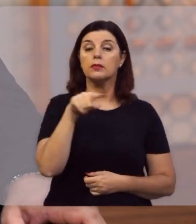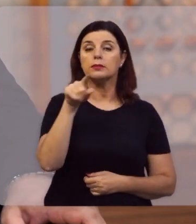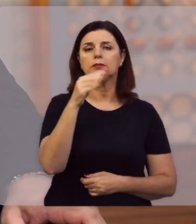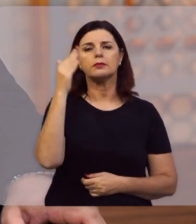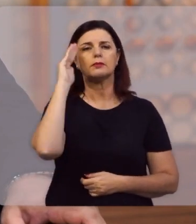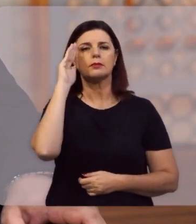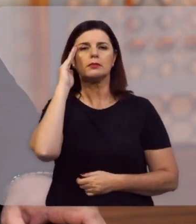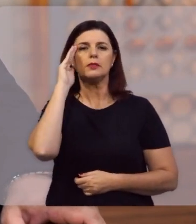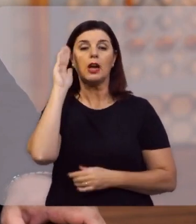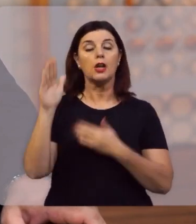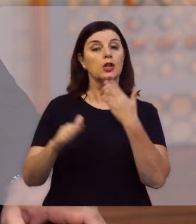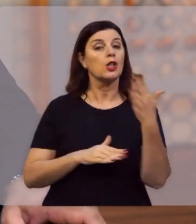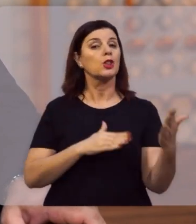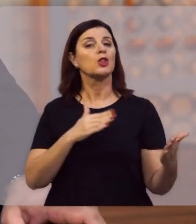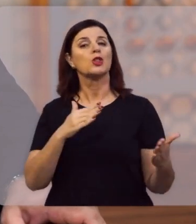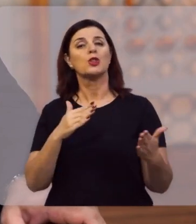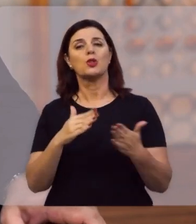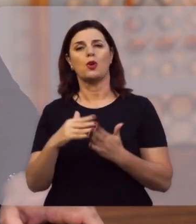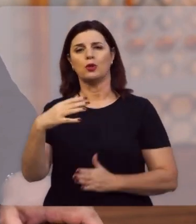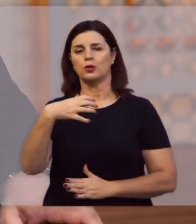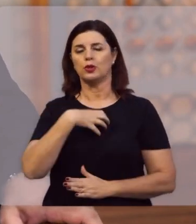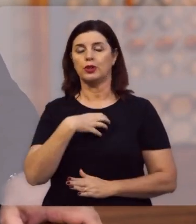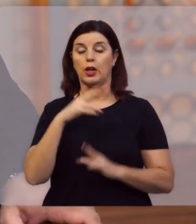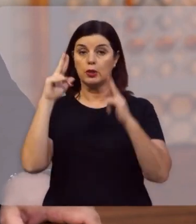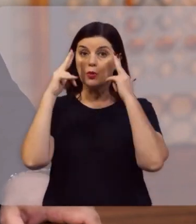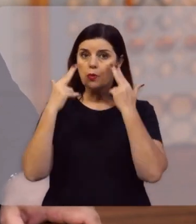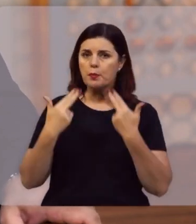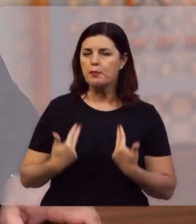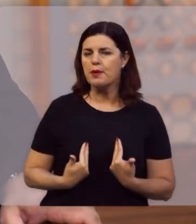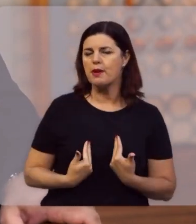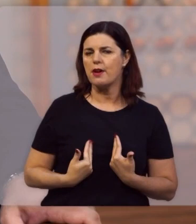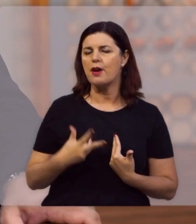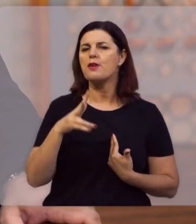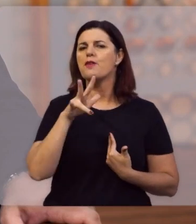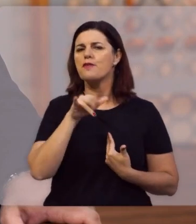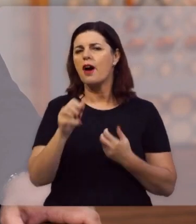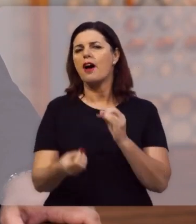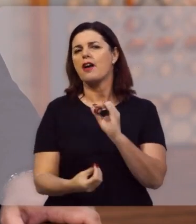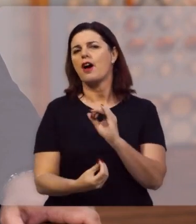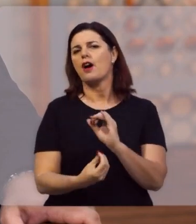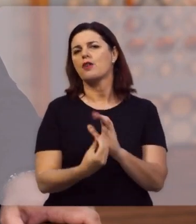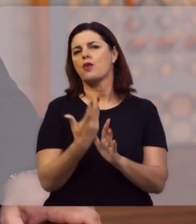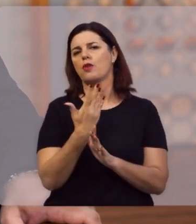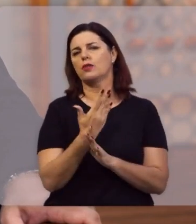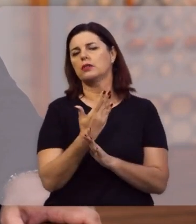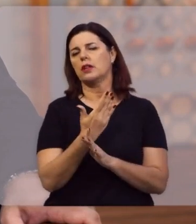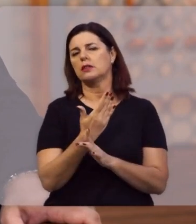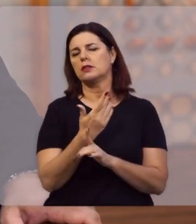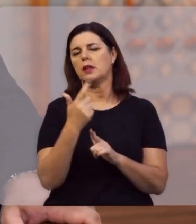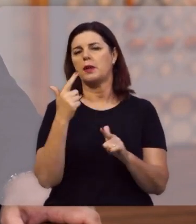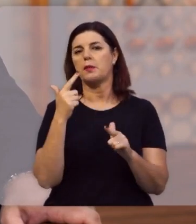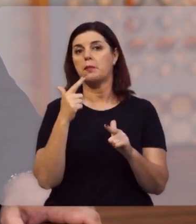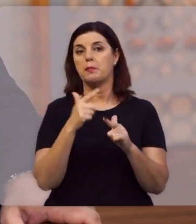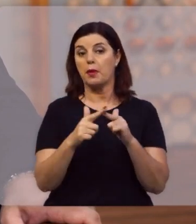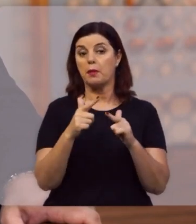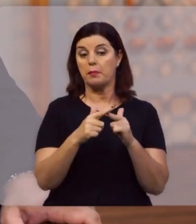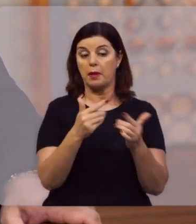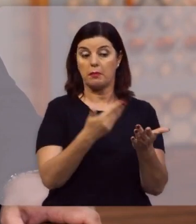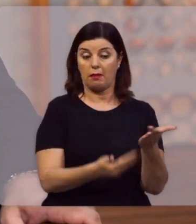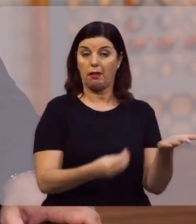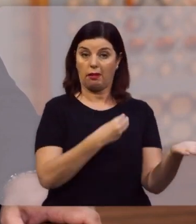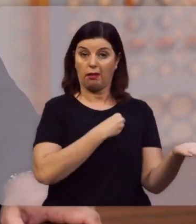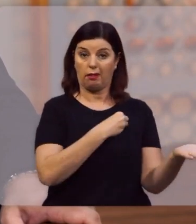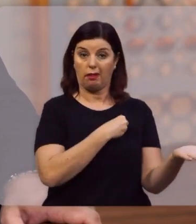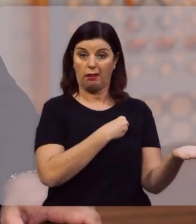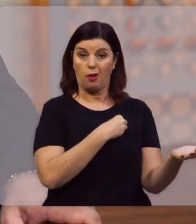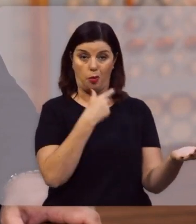todas as instituições humanas vão ser afetadas afetadas pelos efeitos da queda porque o homem é